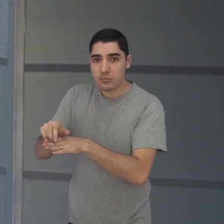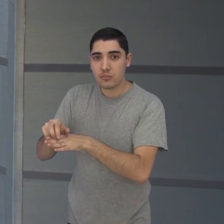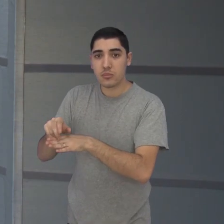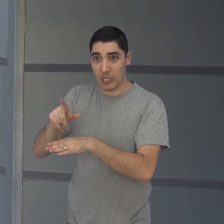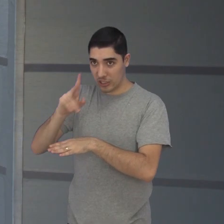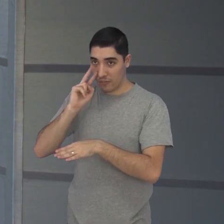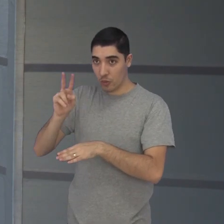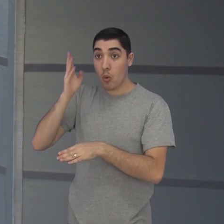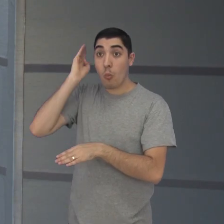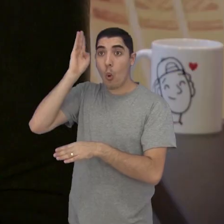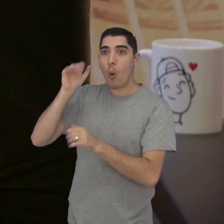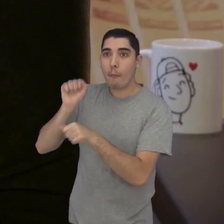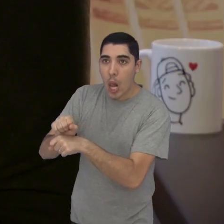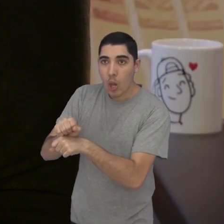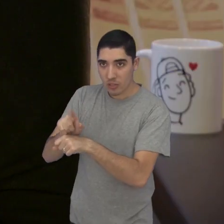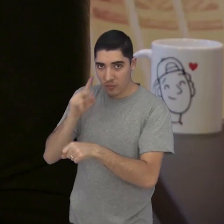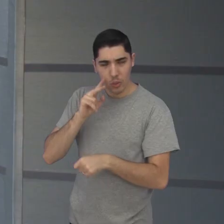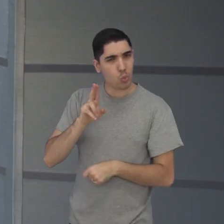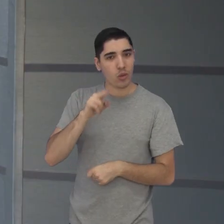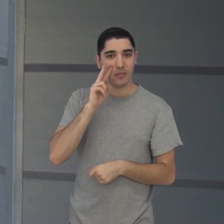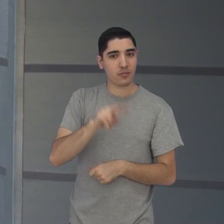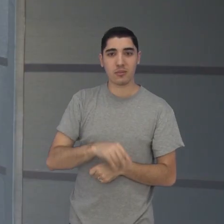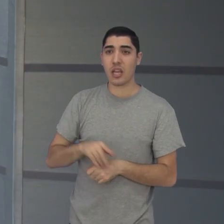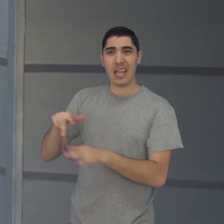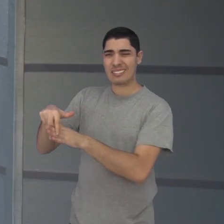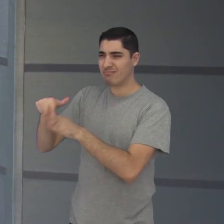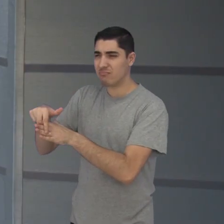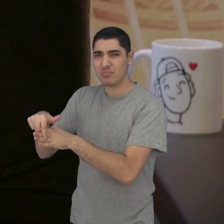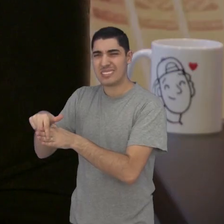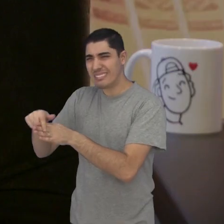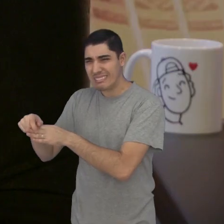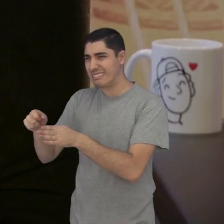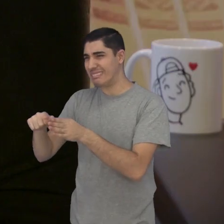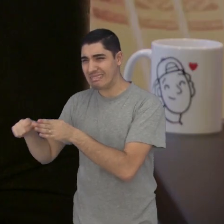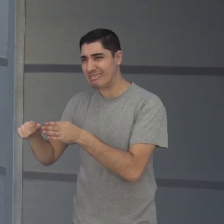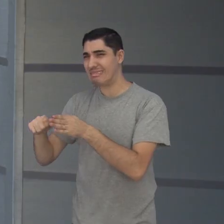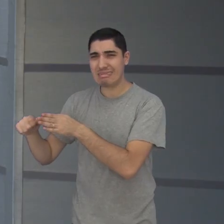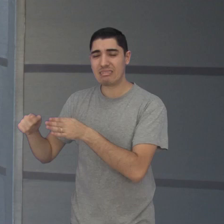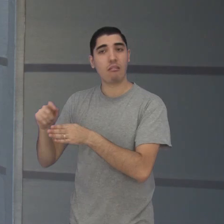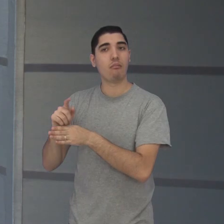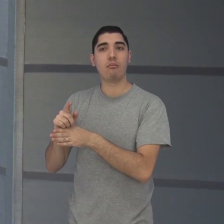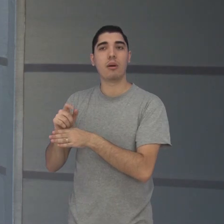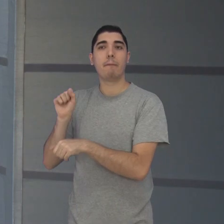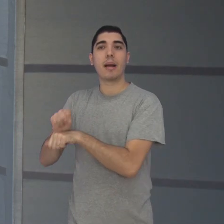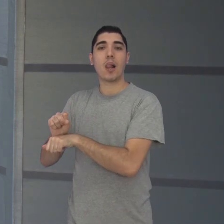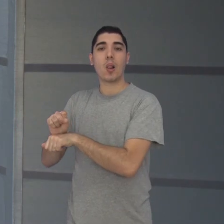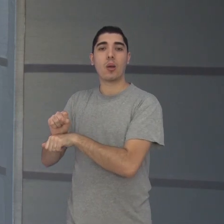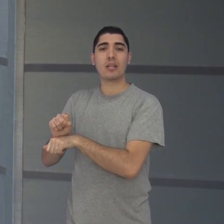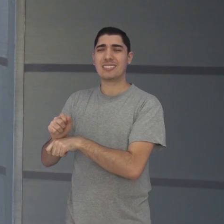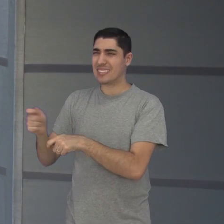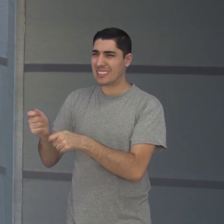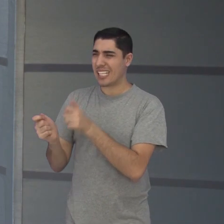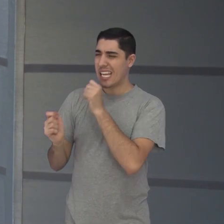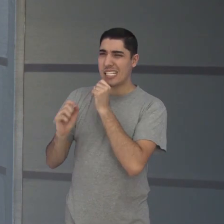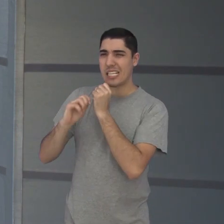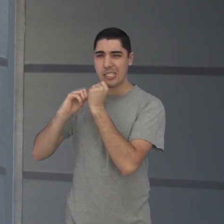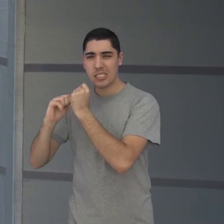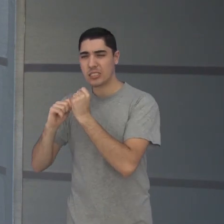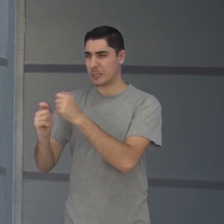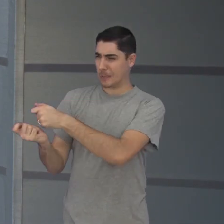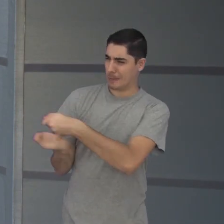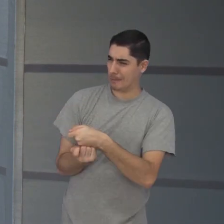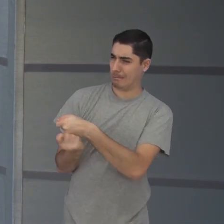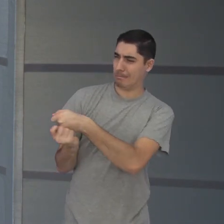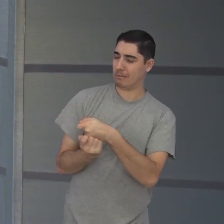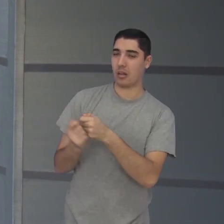parou. E já viu o burro quando empaca, né? Nunca vi. Não sai eu sou do menino lugar. da cidade. Mas não sai vi, do de jeito lugar. nenhum. Você pega assim no